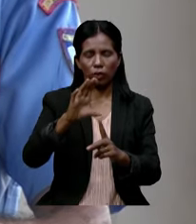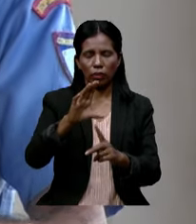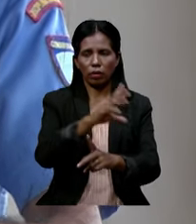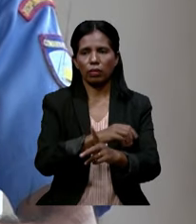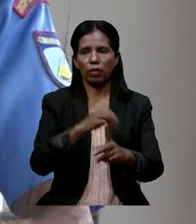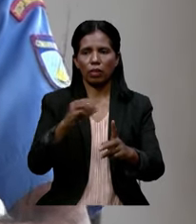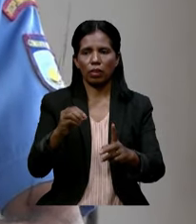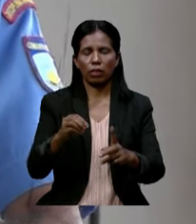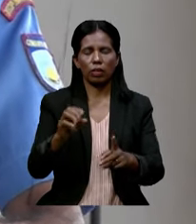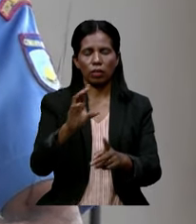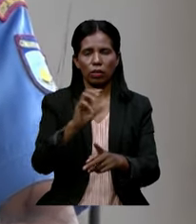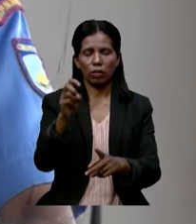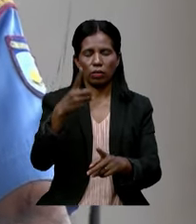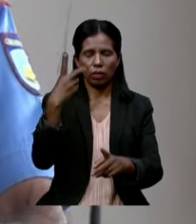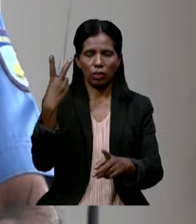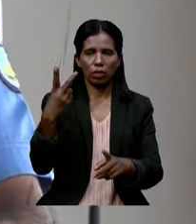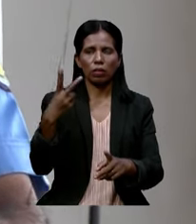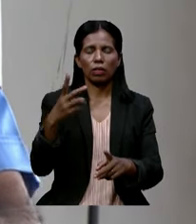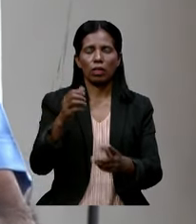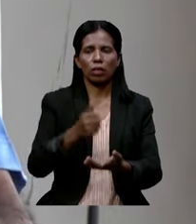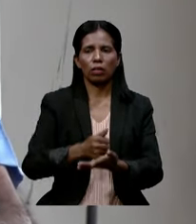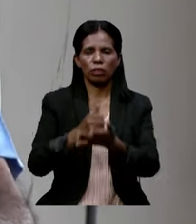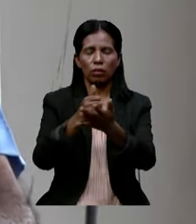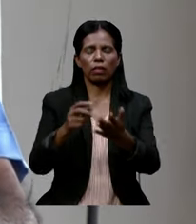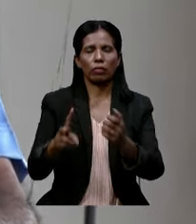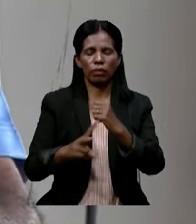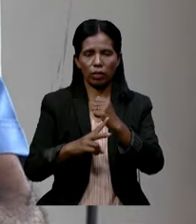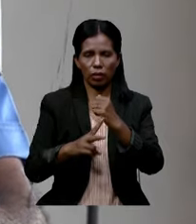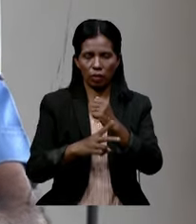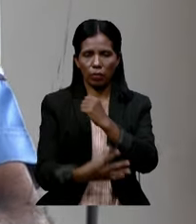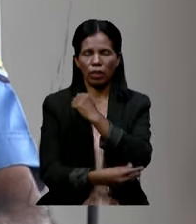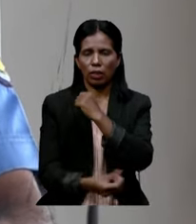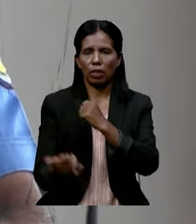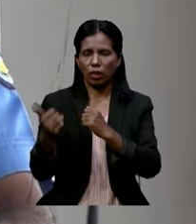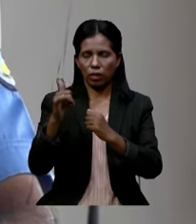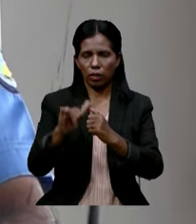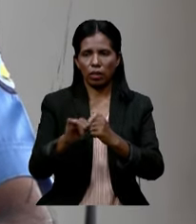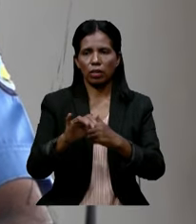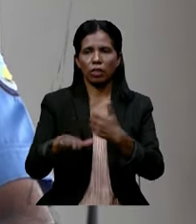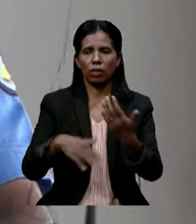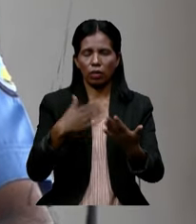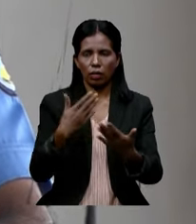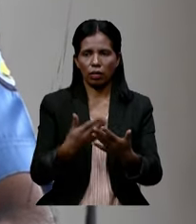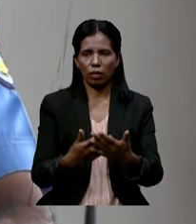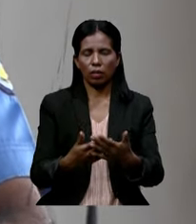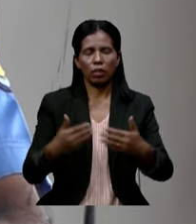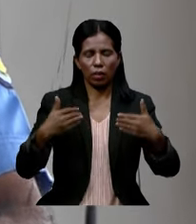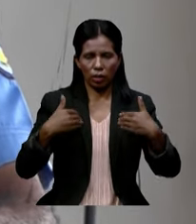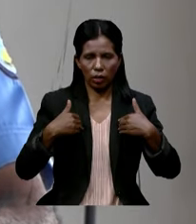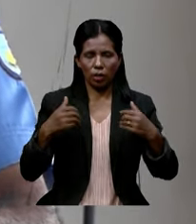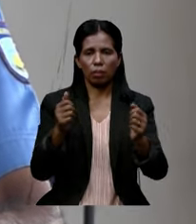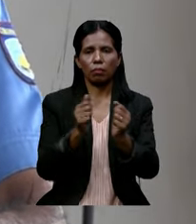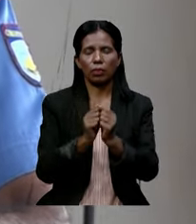hanesan sefi seksaun apoio vitima vulnerabel sira. No entra sira se iha mos nain